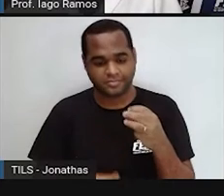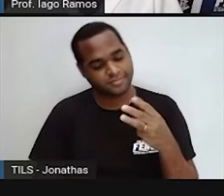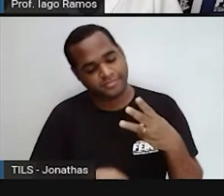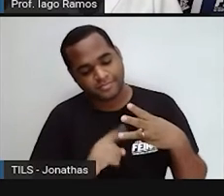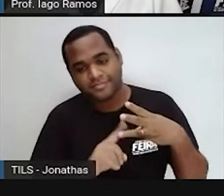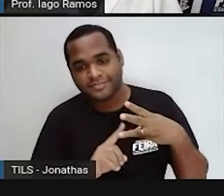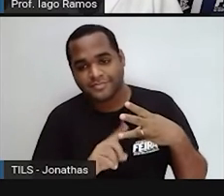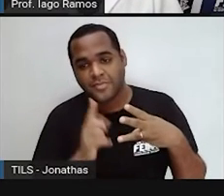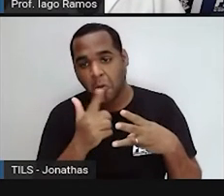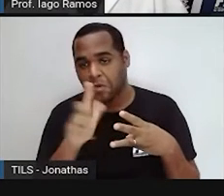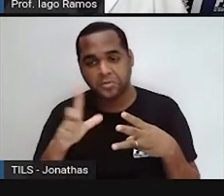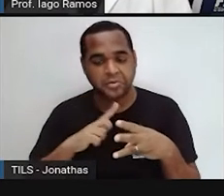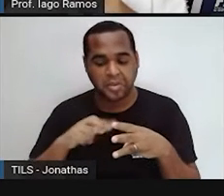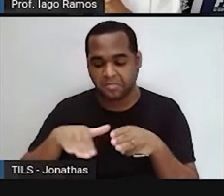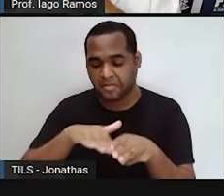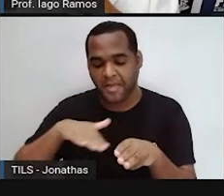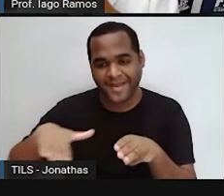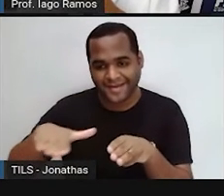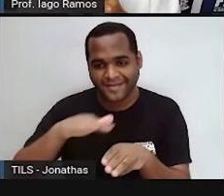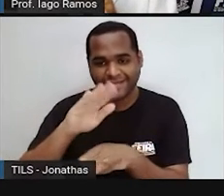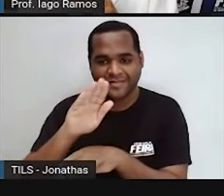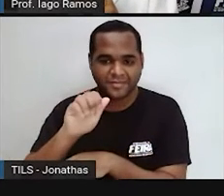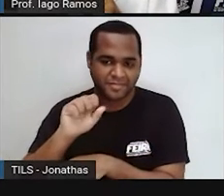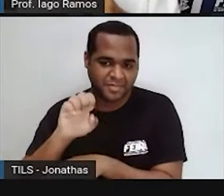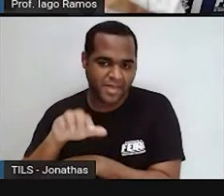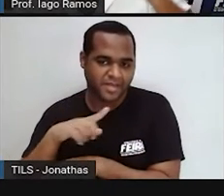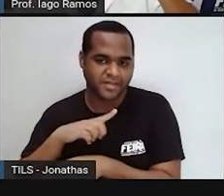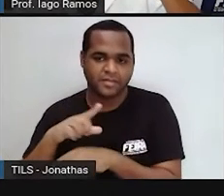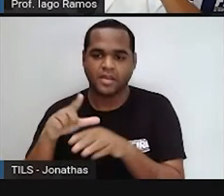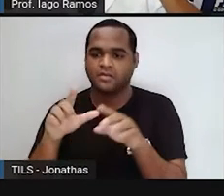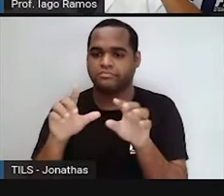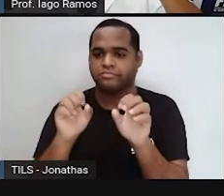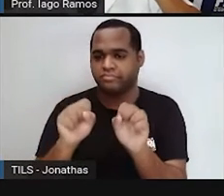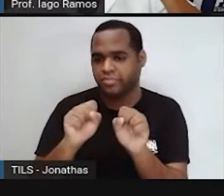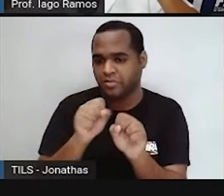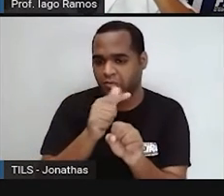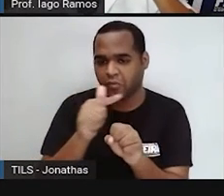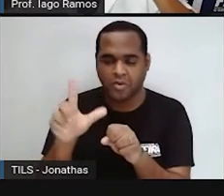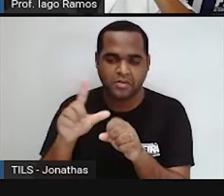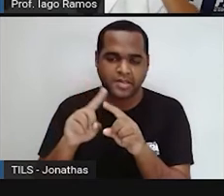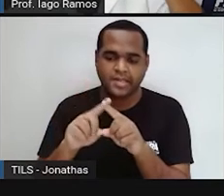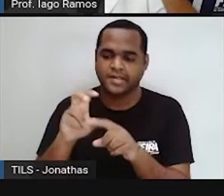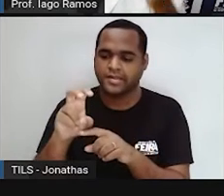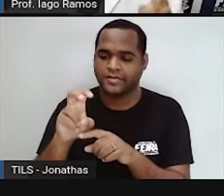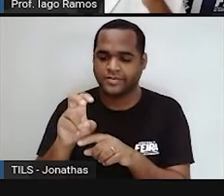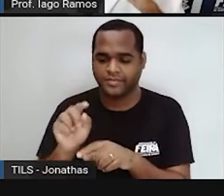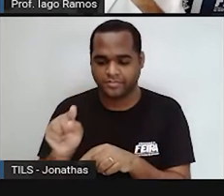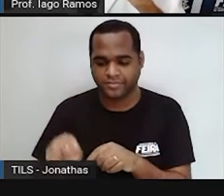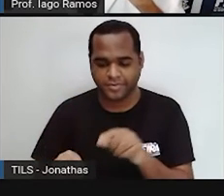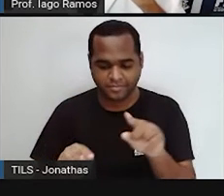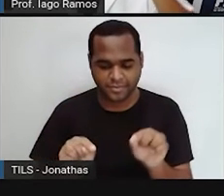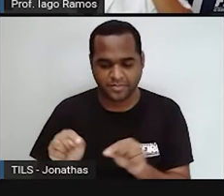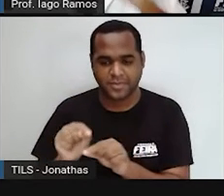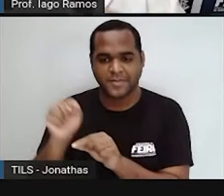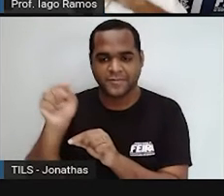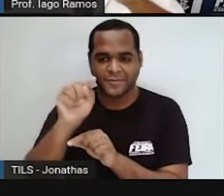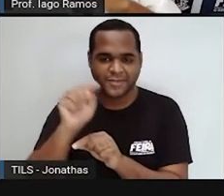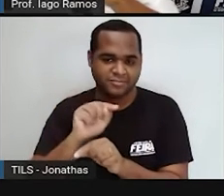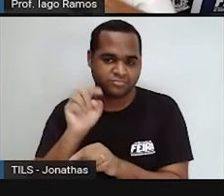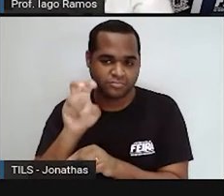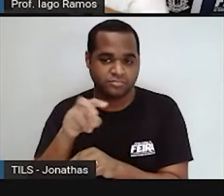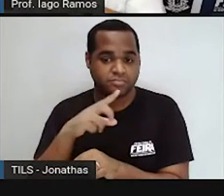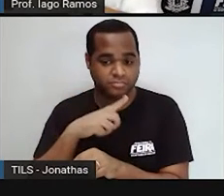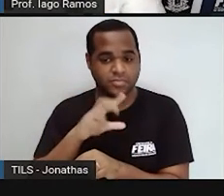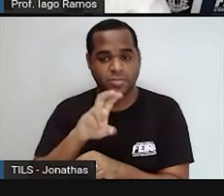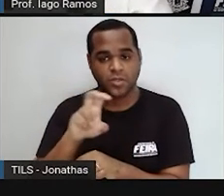se a base da pirâmide foi um pentágono polígono de cinco lados o nome da pirâmide pirâmide